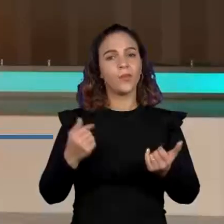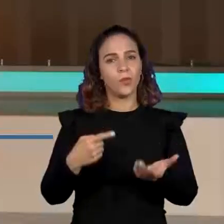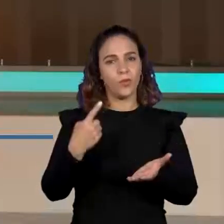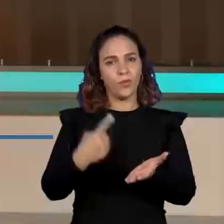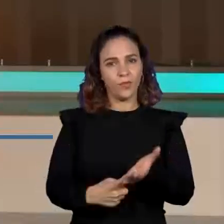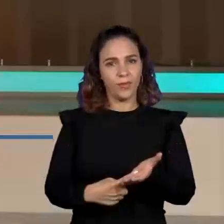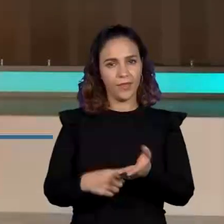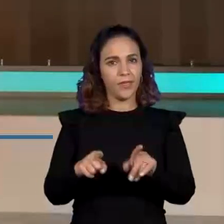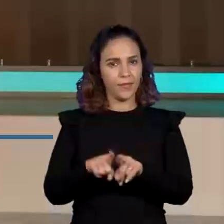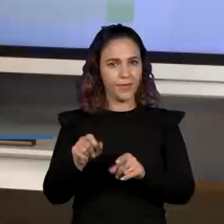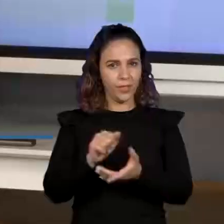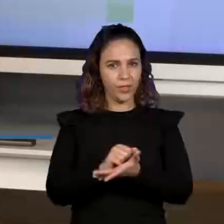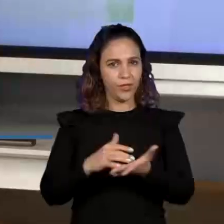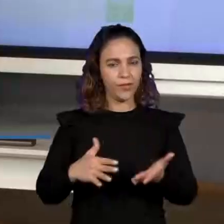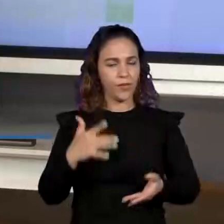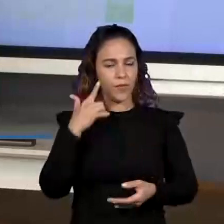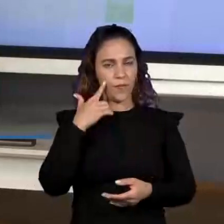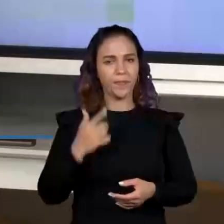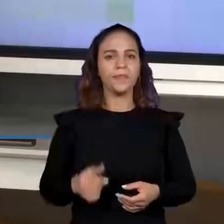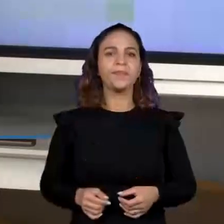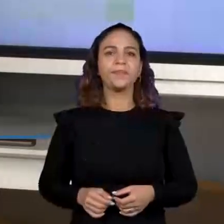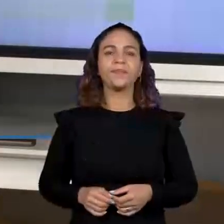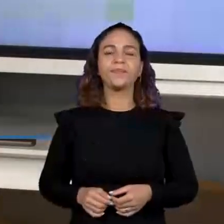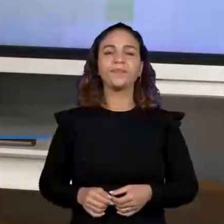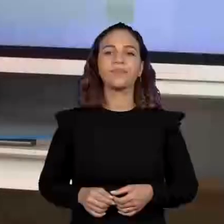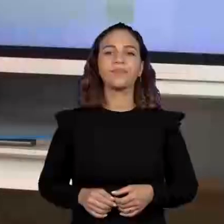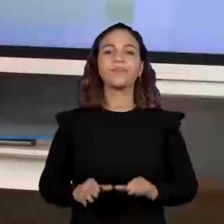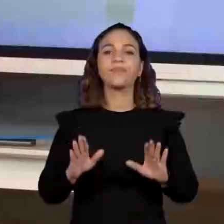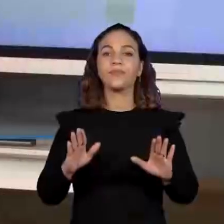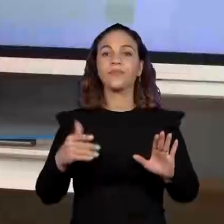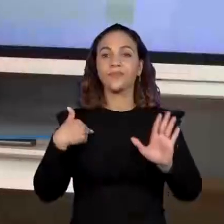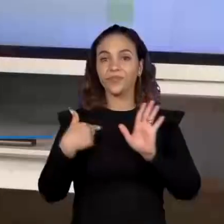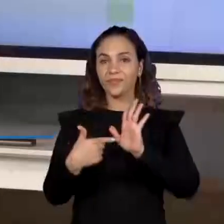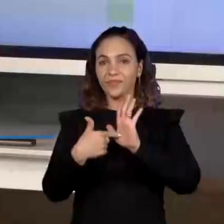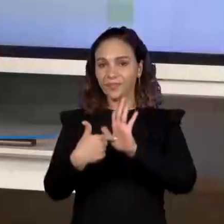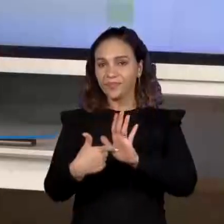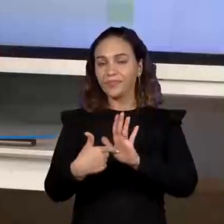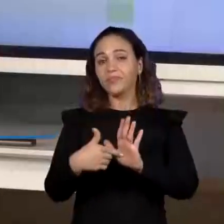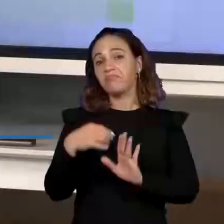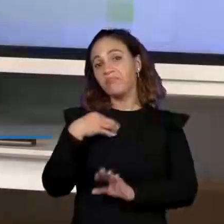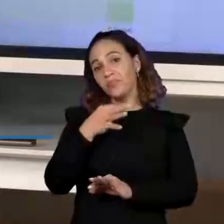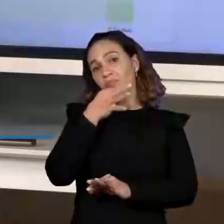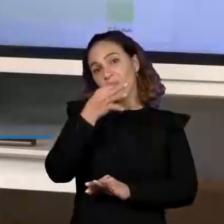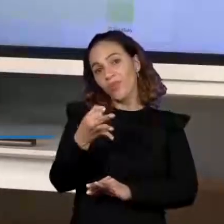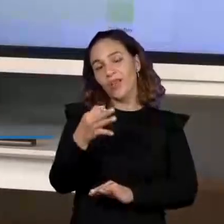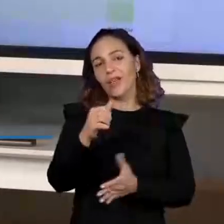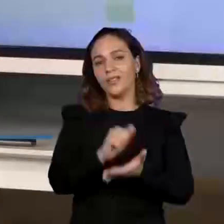na atividade. Então, vem cá, ó. Eu vou fazer assim. Eu vou pôr a sugestão de atividade.